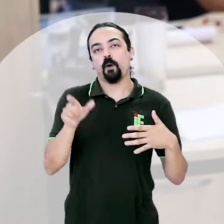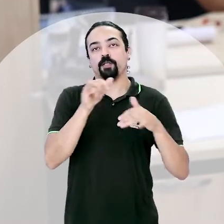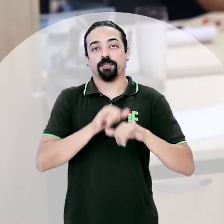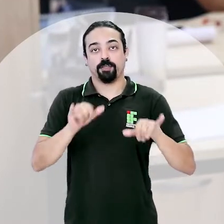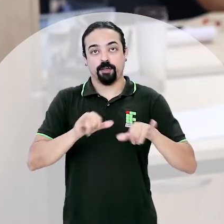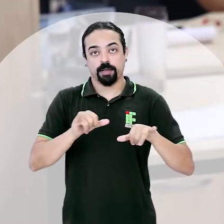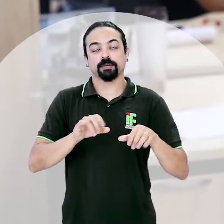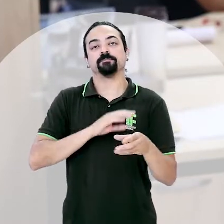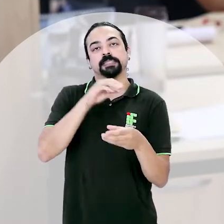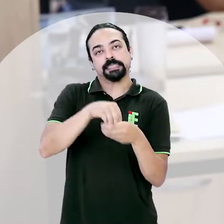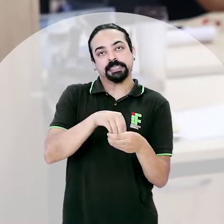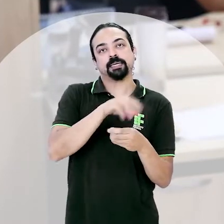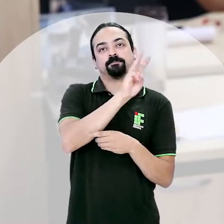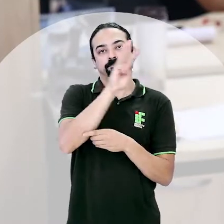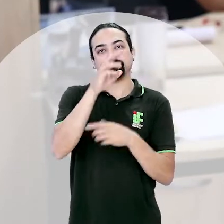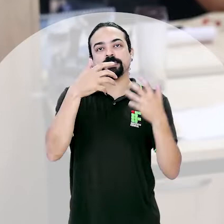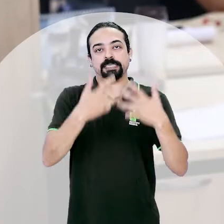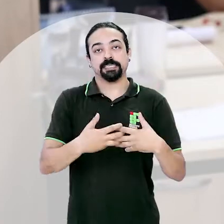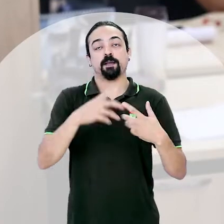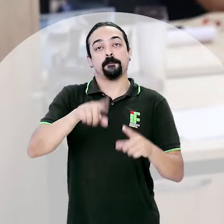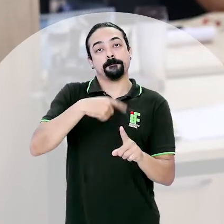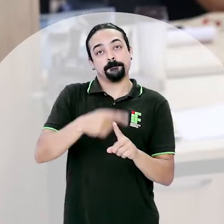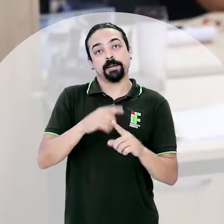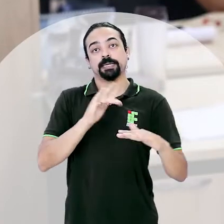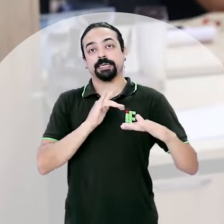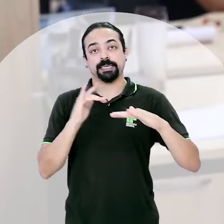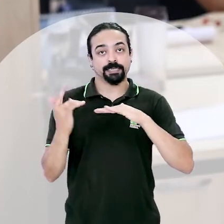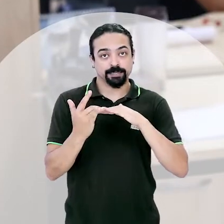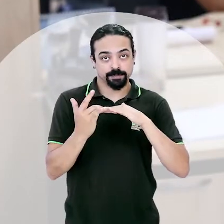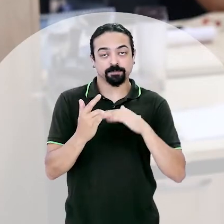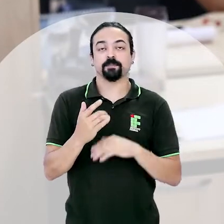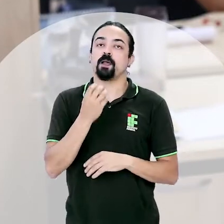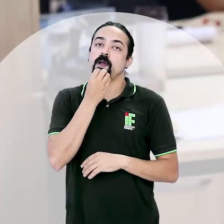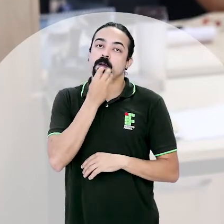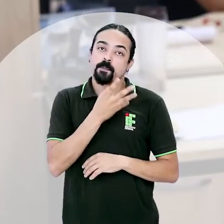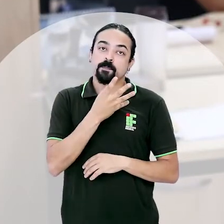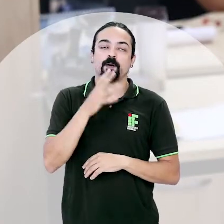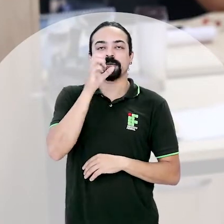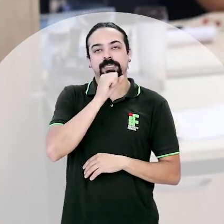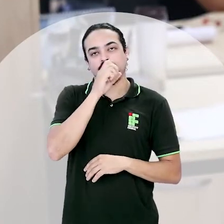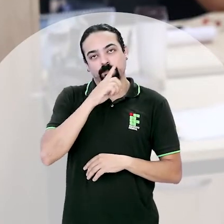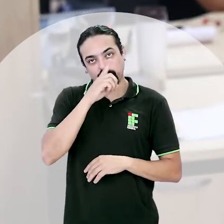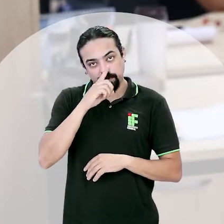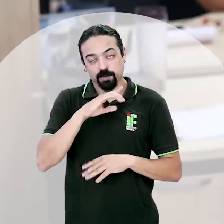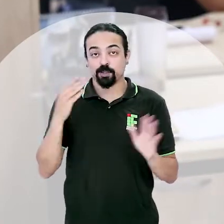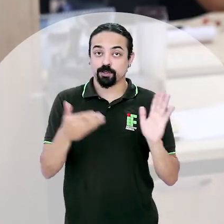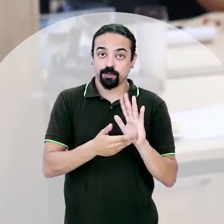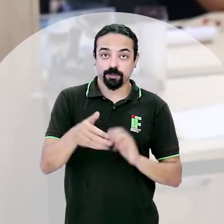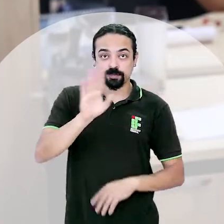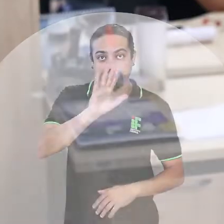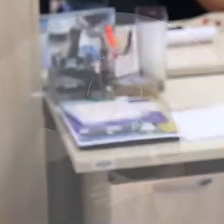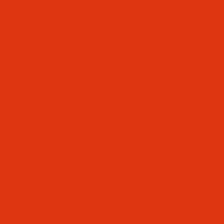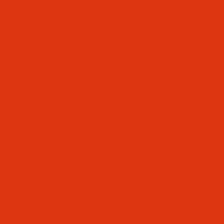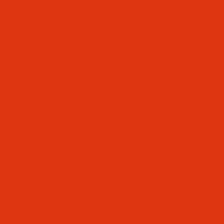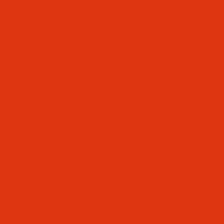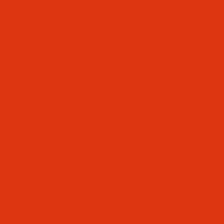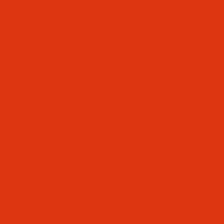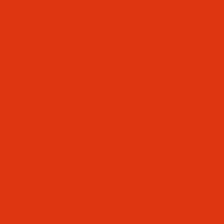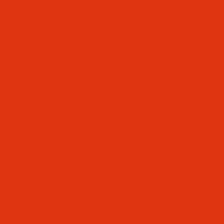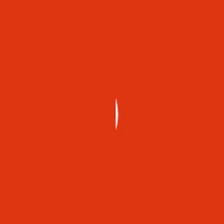notícias que estão no nosso portal e também nas nossas redes sociais um bom final de semana pra todo mundo tchau